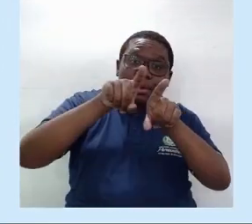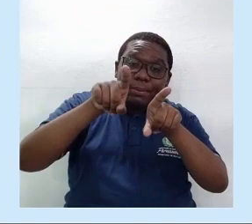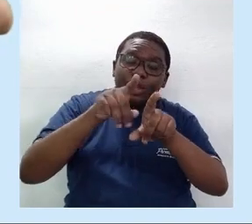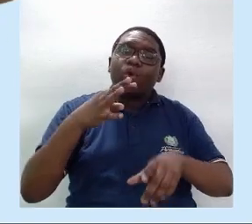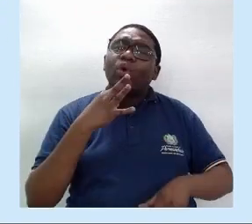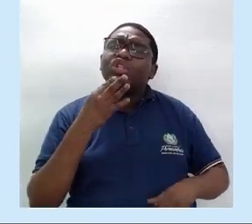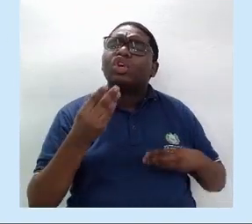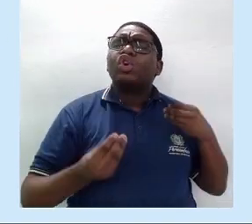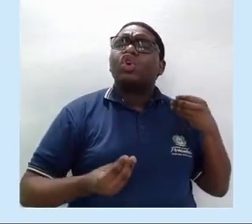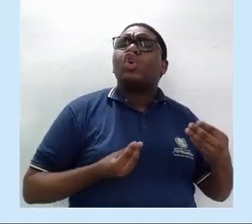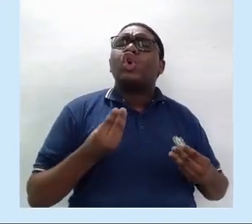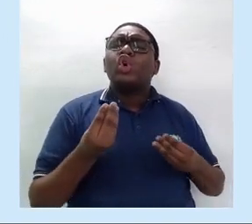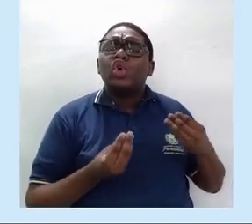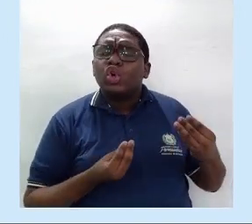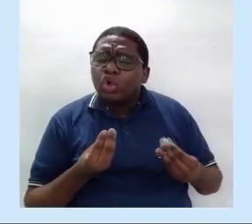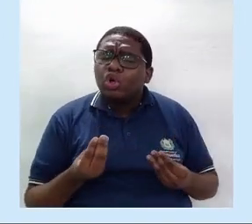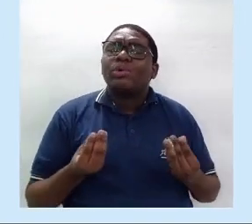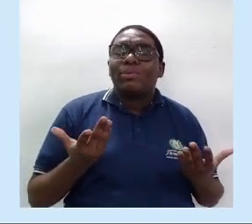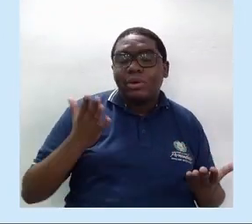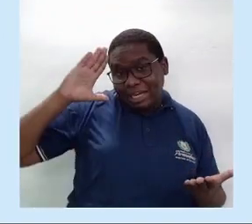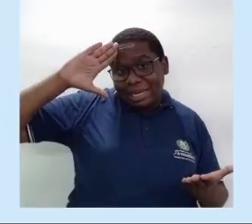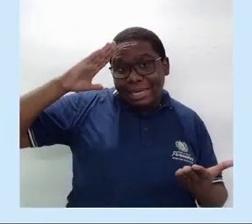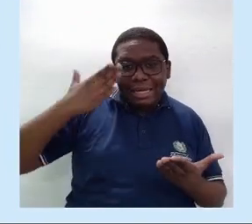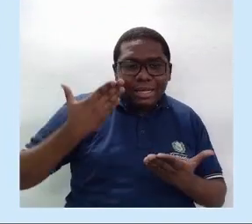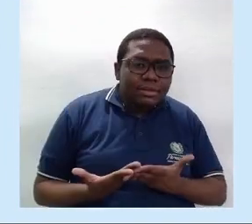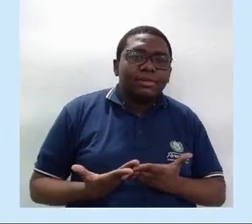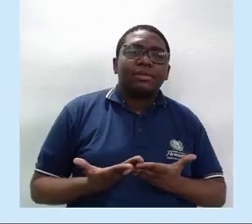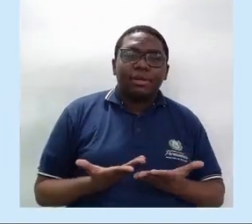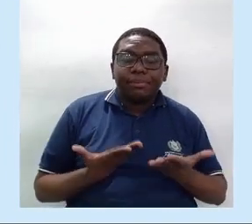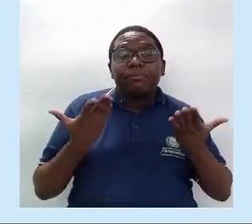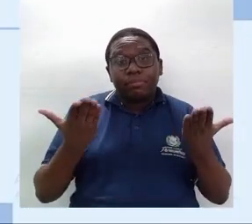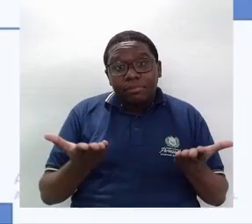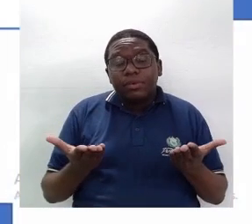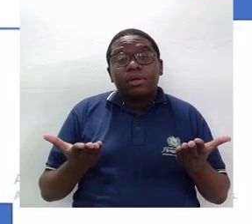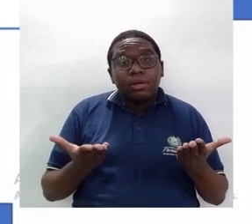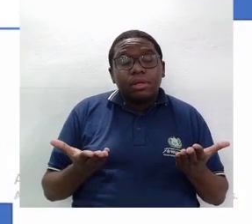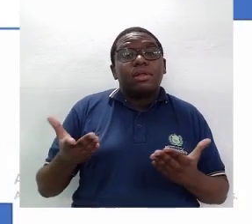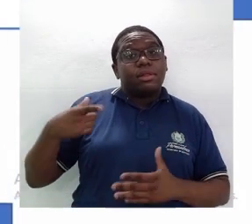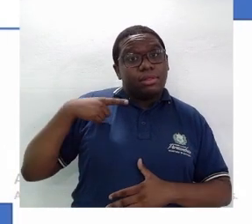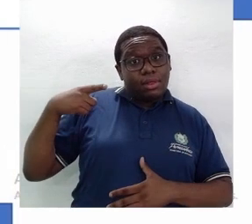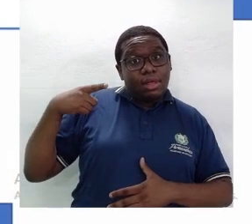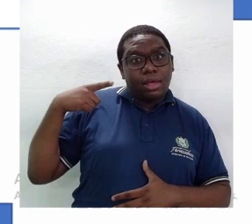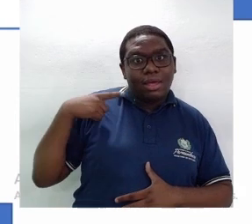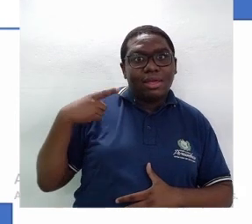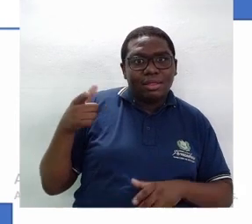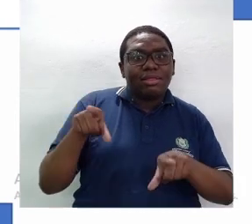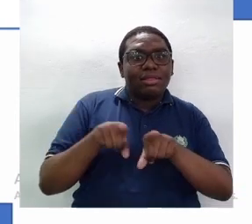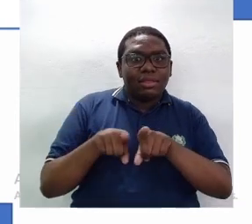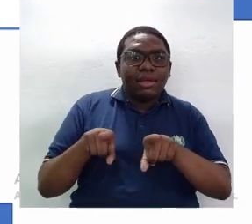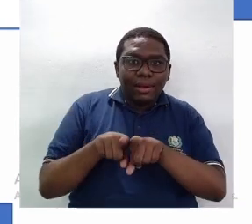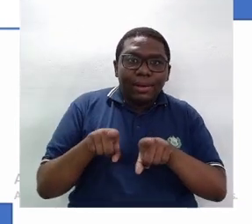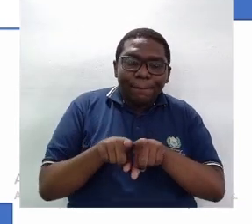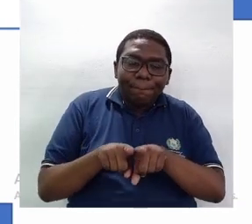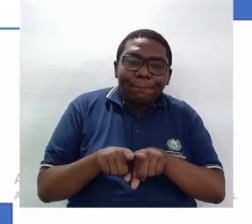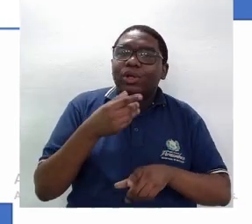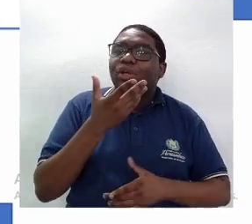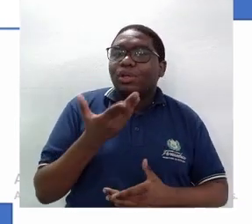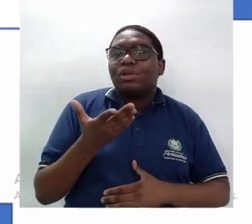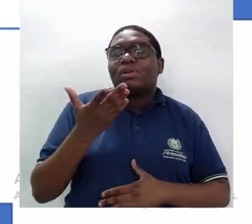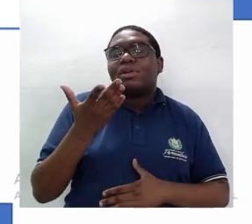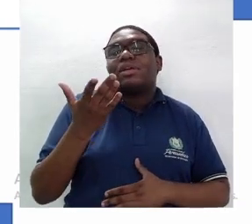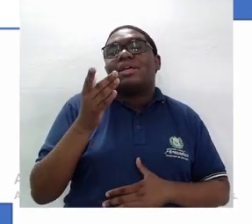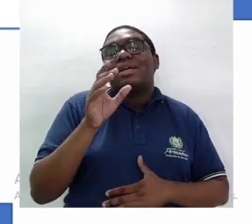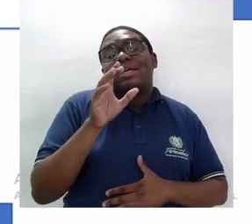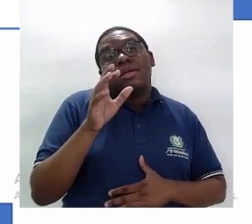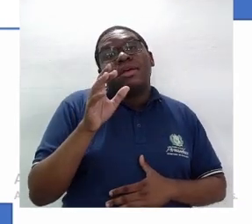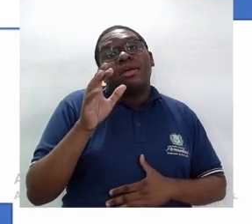origem e os seus pontos e a crença. Ainda na tela nós temos a seguinte questão. Ainda segundo o censo,